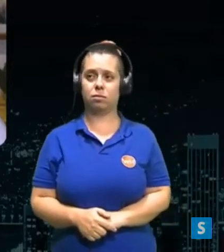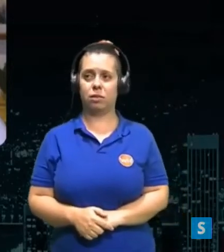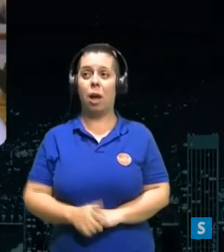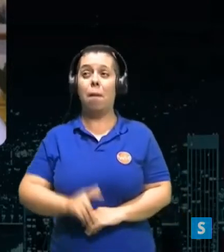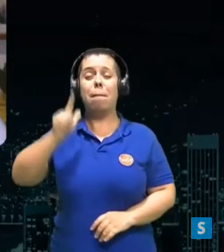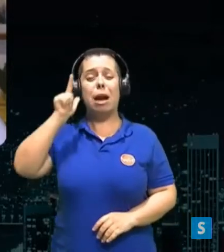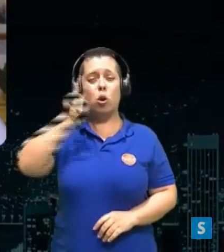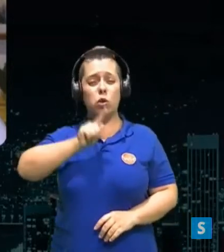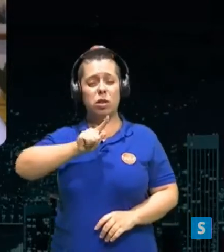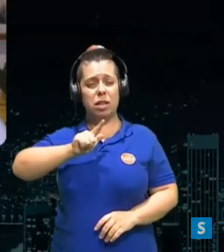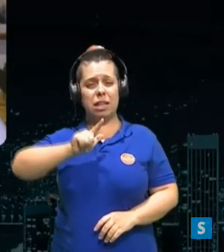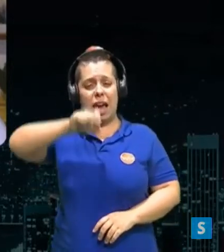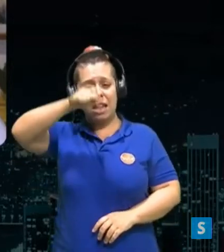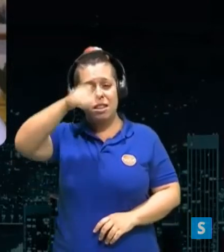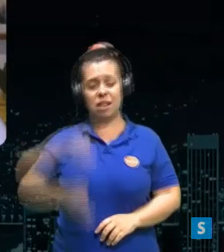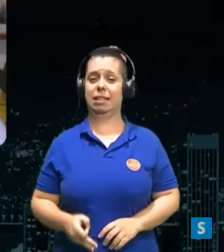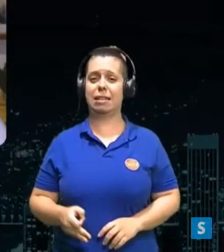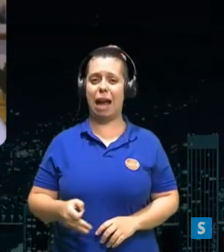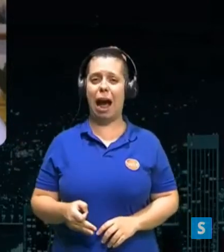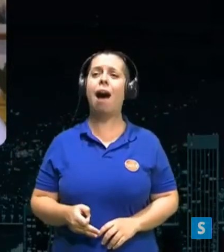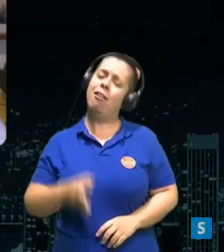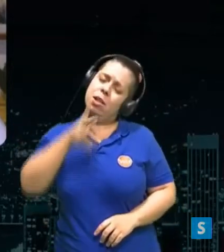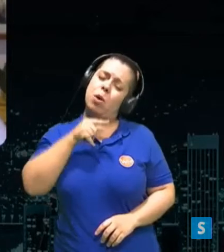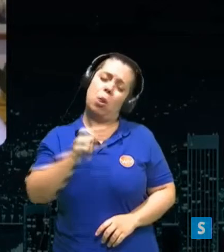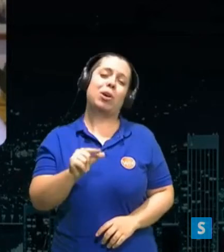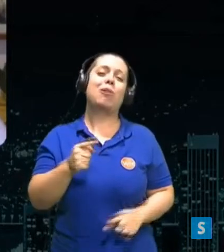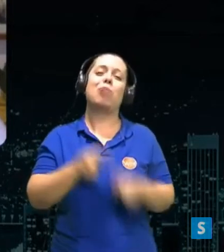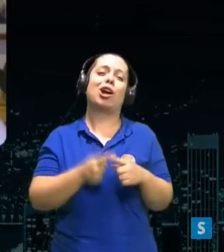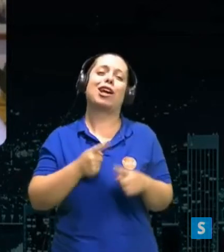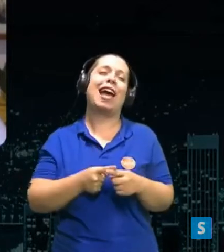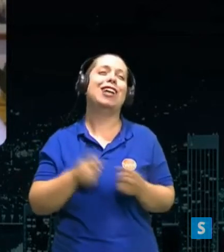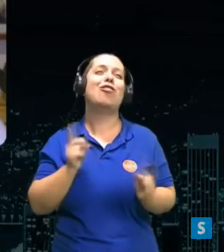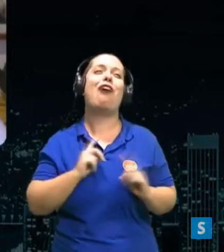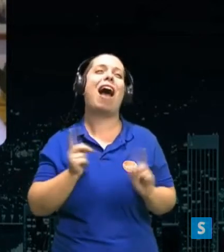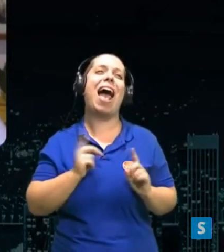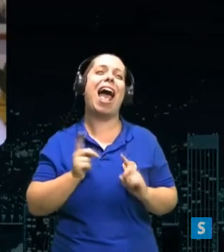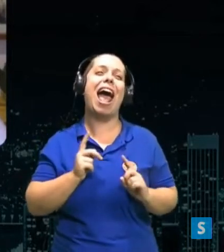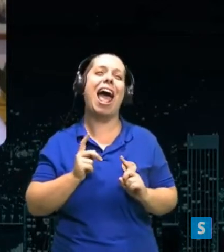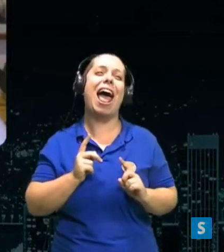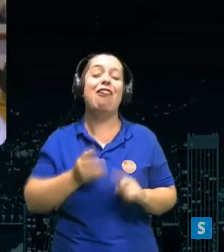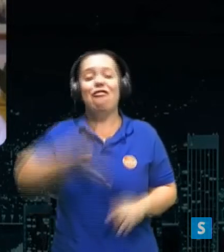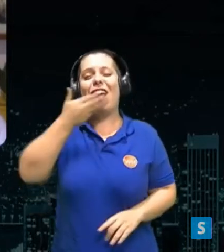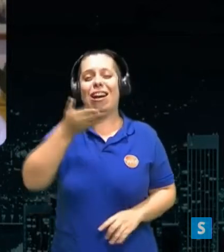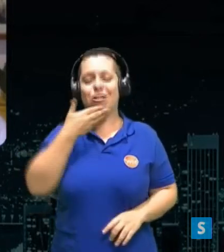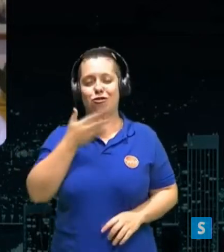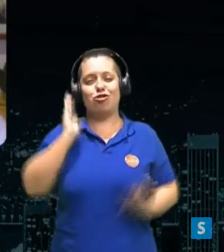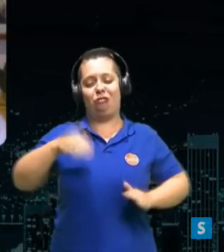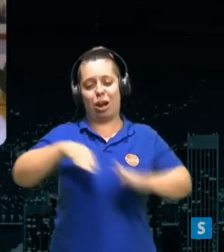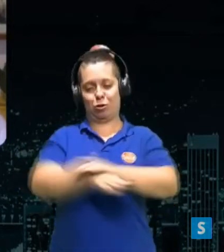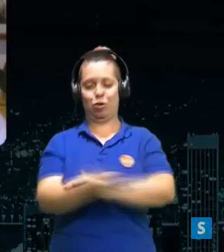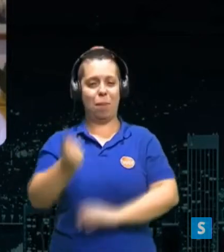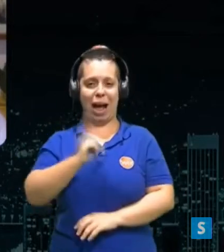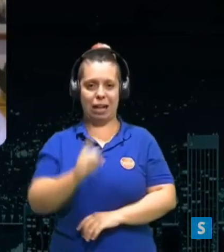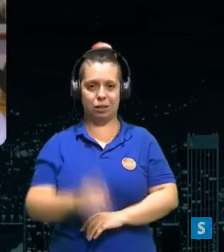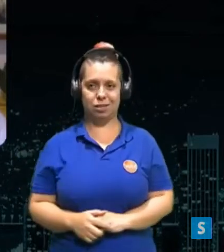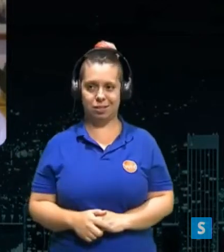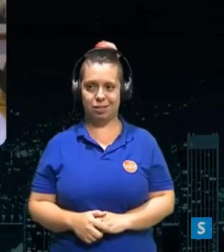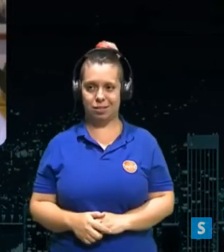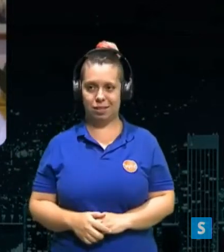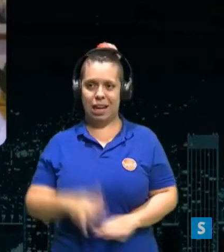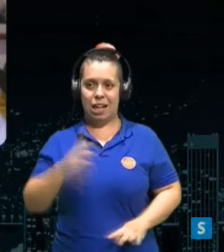acertar isso isso não é familiar para nossa sociedade não é não é algo intuitivo muitas vezes a gente investe em